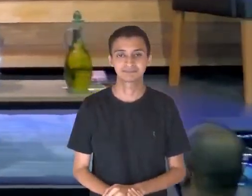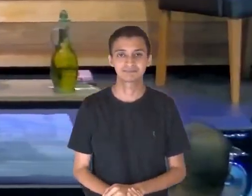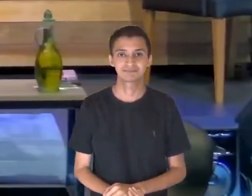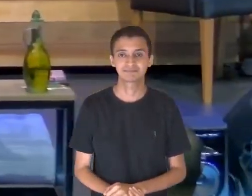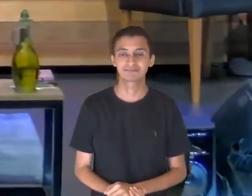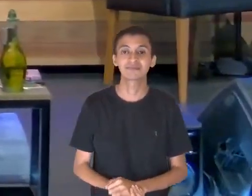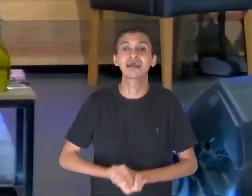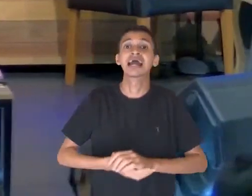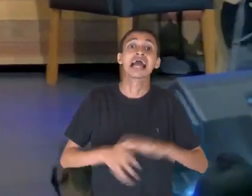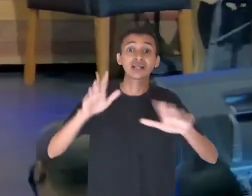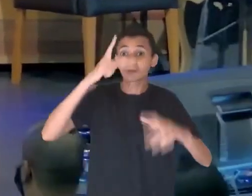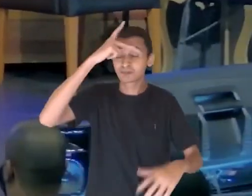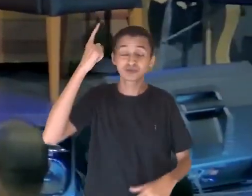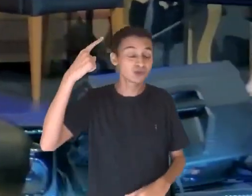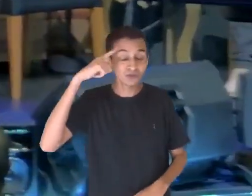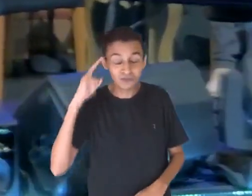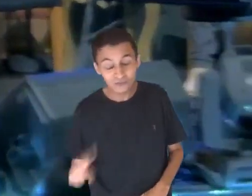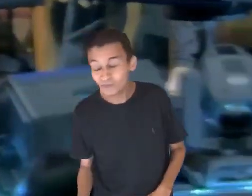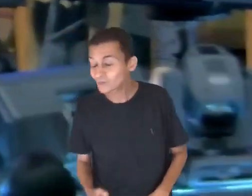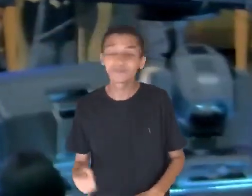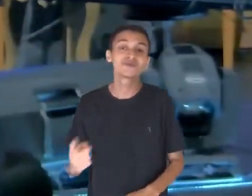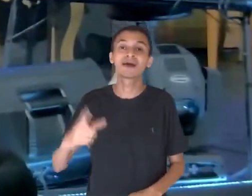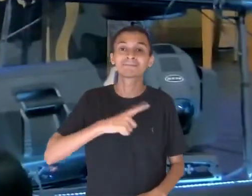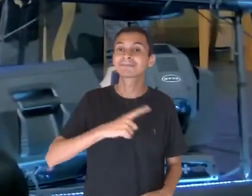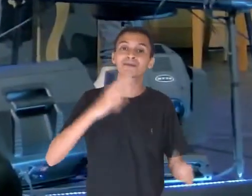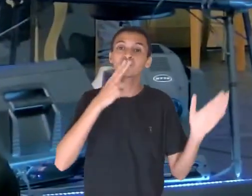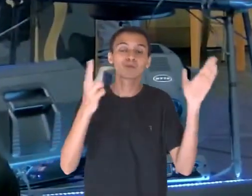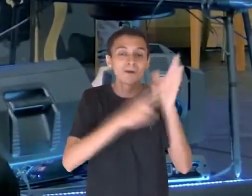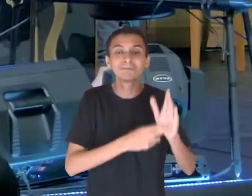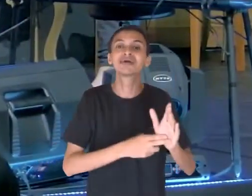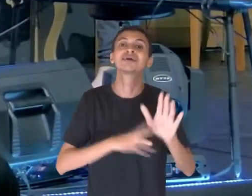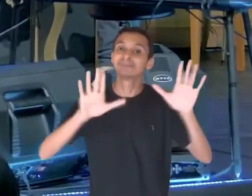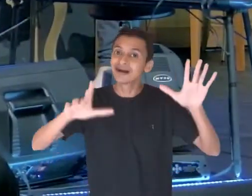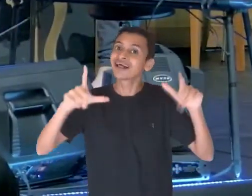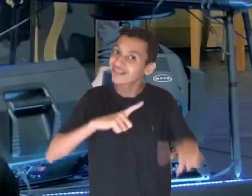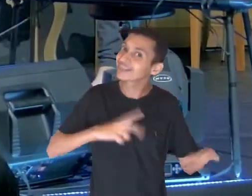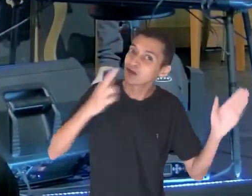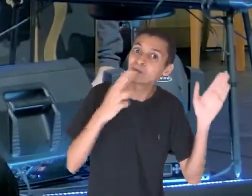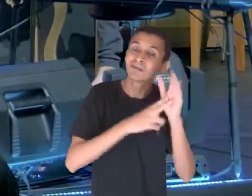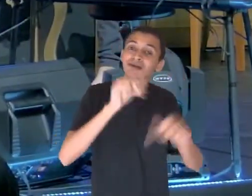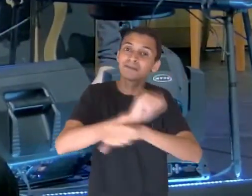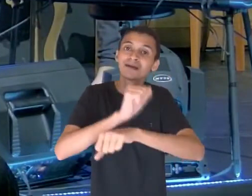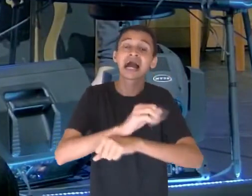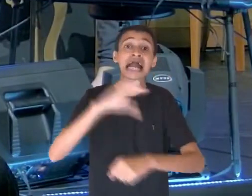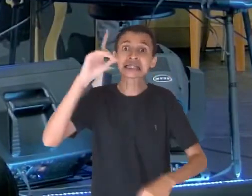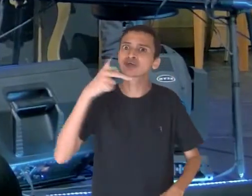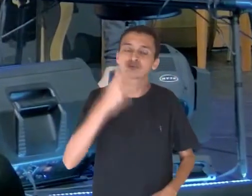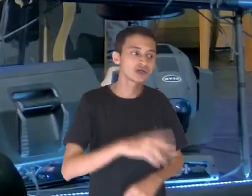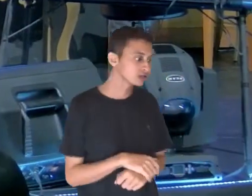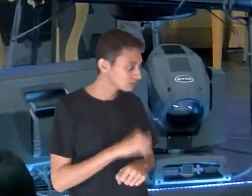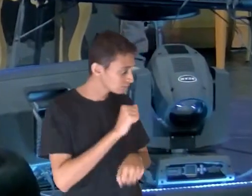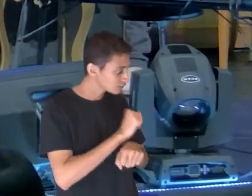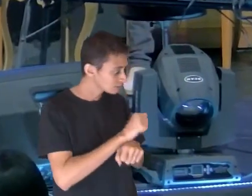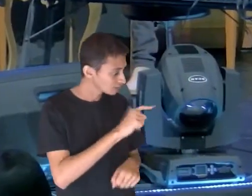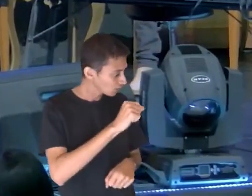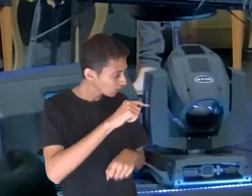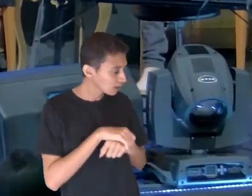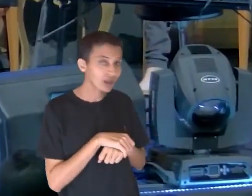Tem gente que nem sabe que tem saldo na conta de Deus. E Deus está te dizendo, vai esperar fazer 150